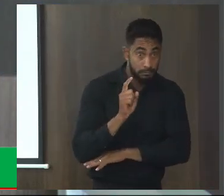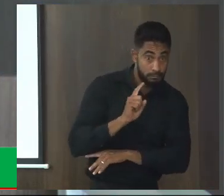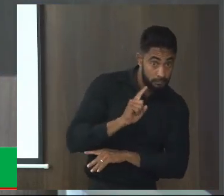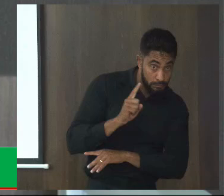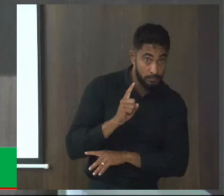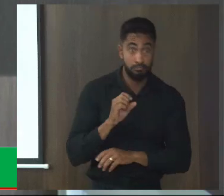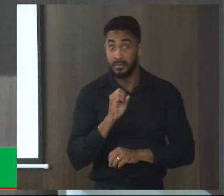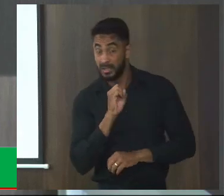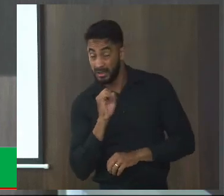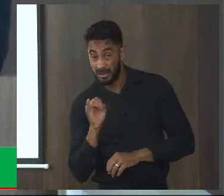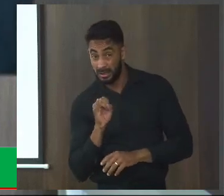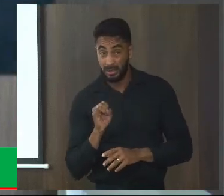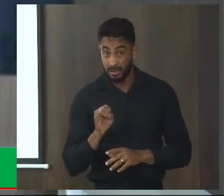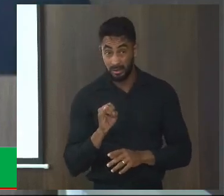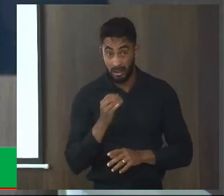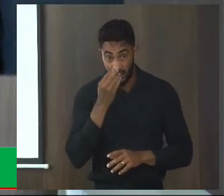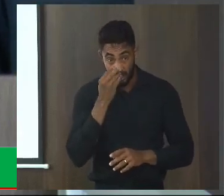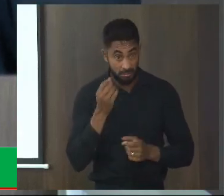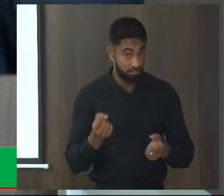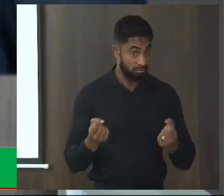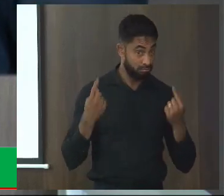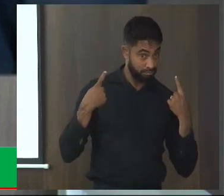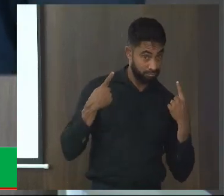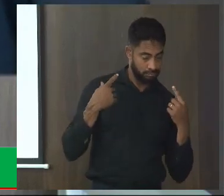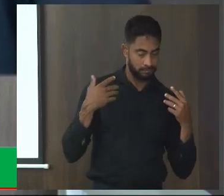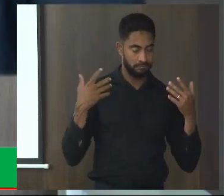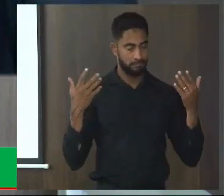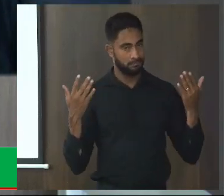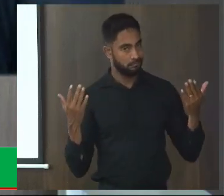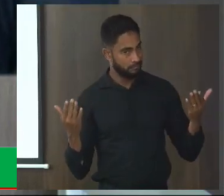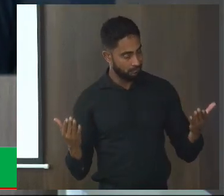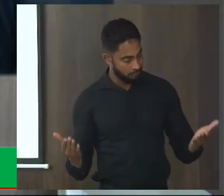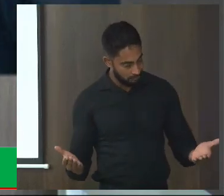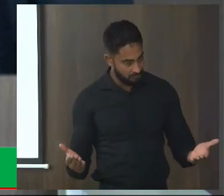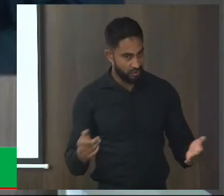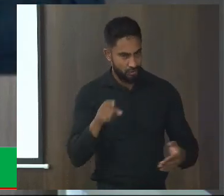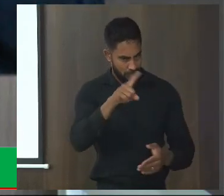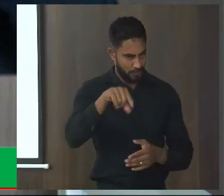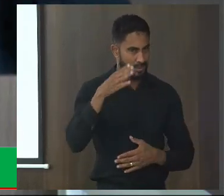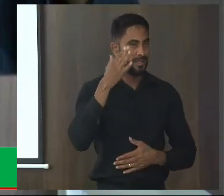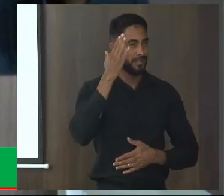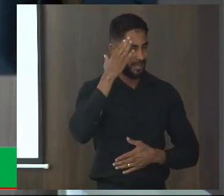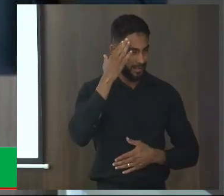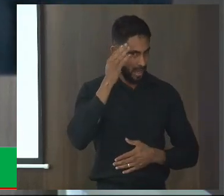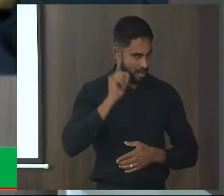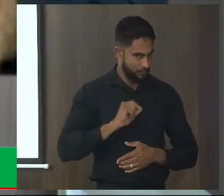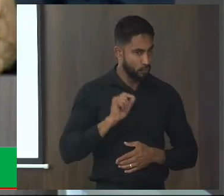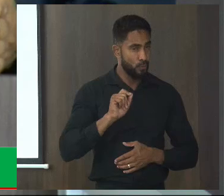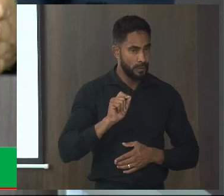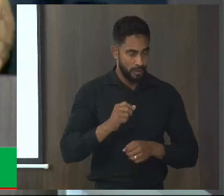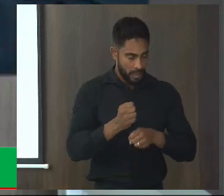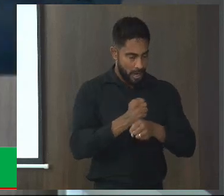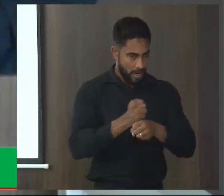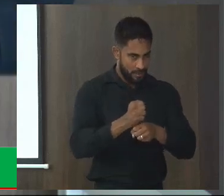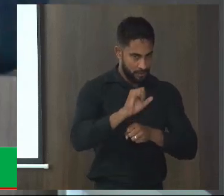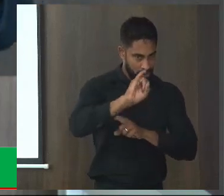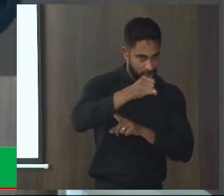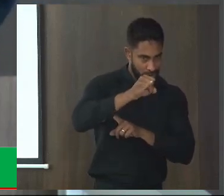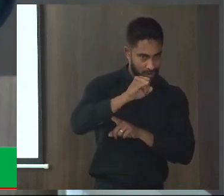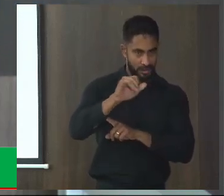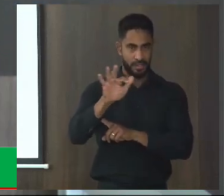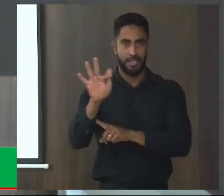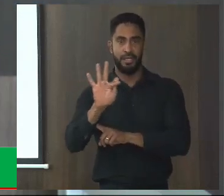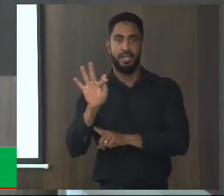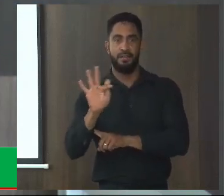se realmente aquilo ali está sendo cumprido. Só para os senhores terem uma ideia, esse ano, de janeiro e fevereiro,